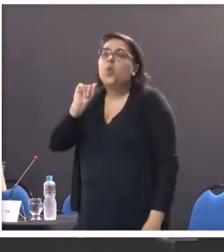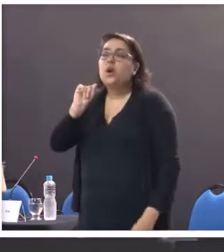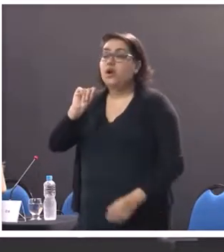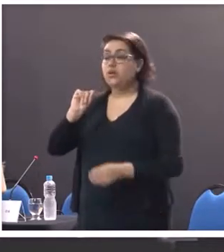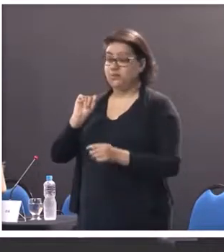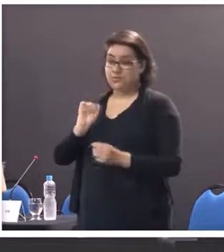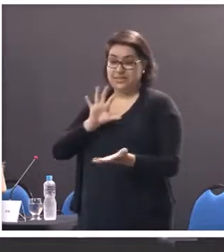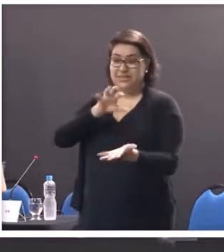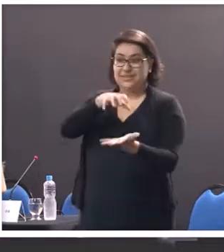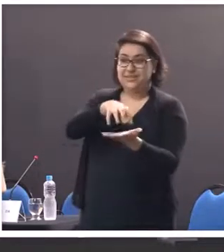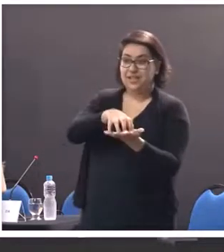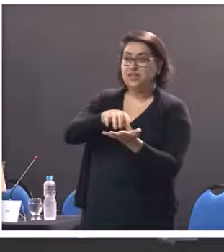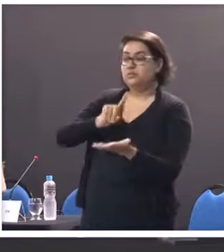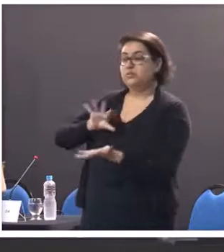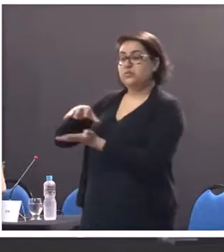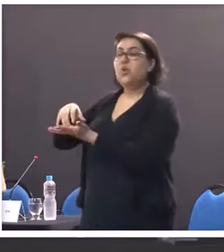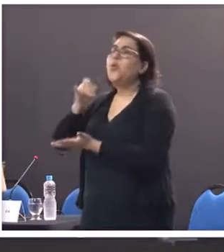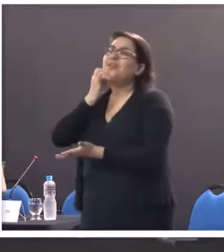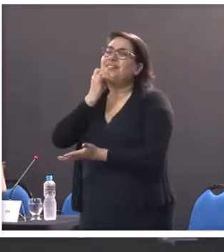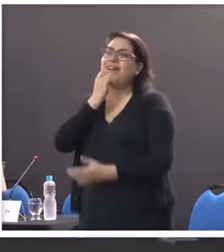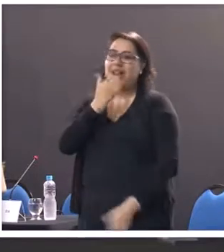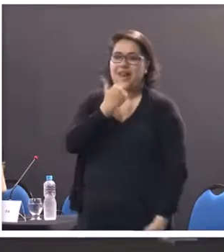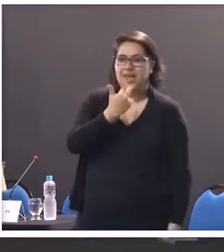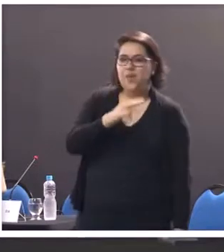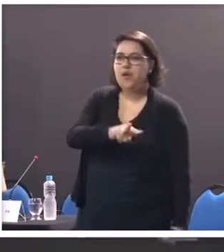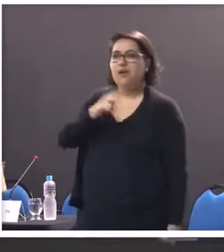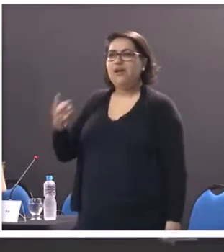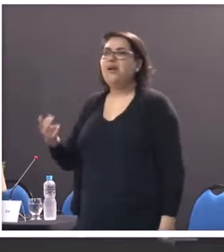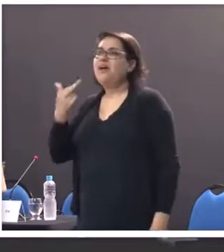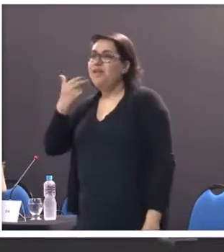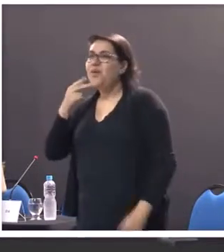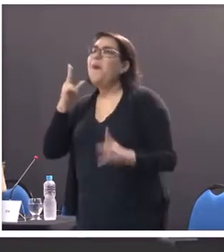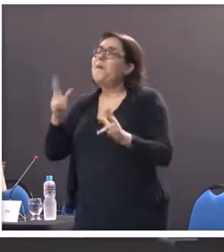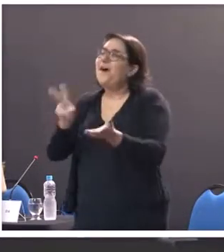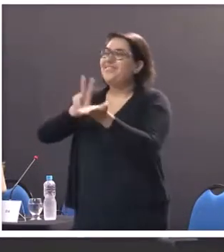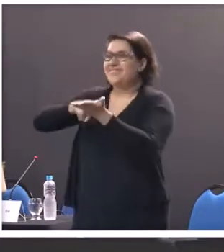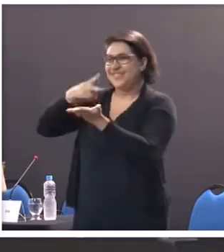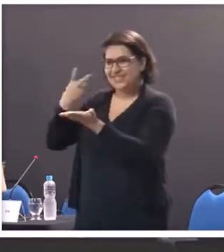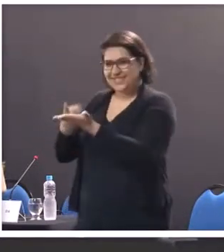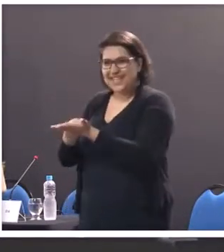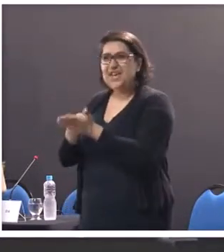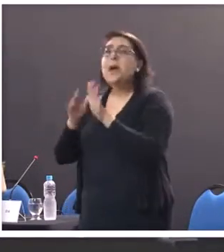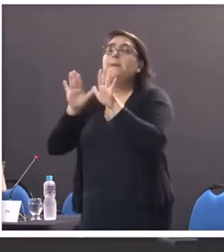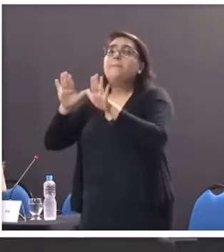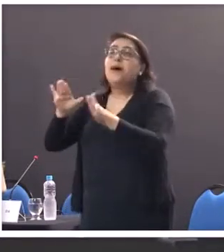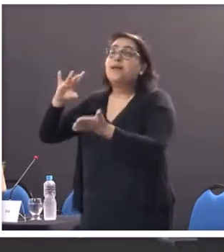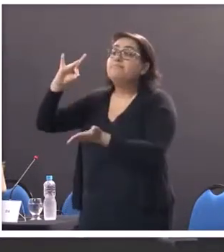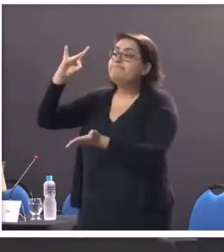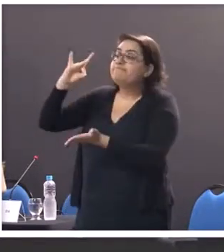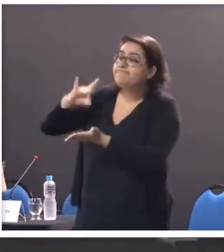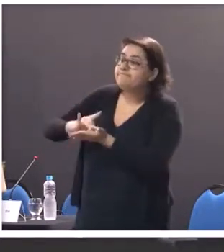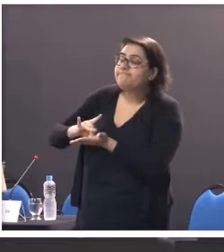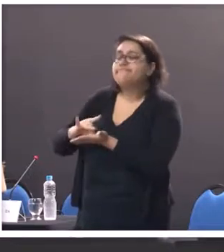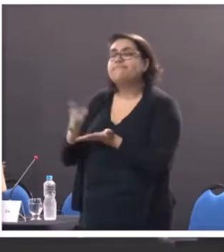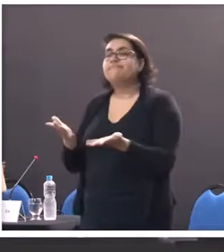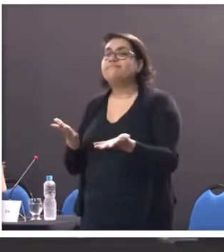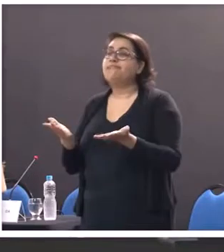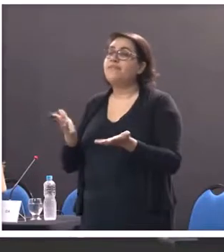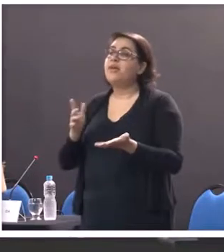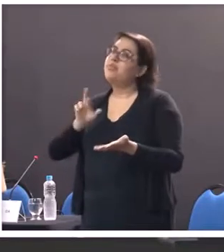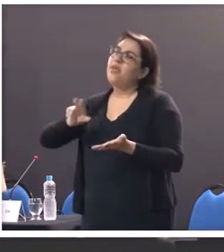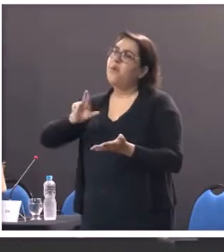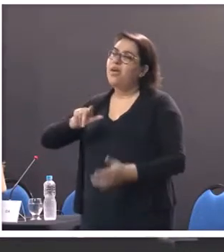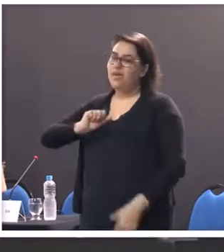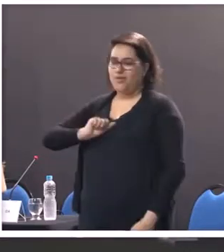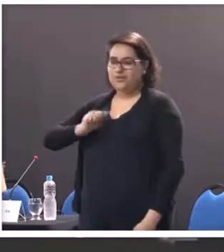entidade para outra, de uma língua para outra também, como a tradução faz, mas não é necessariamente, não é